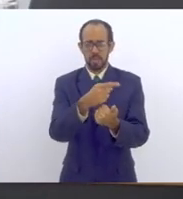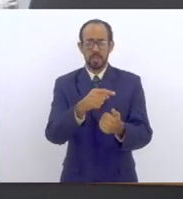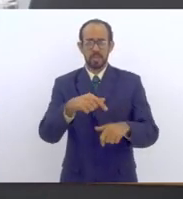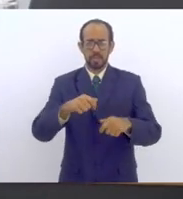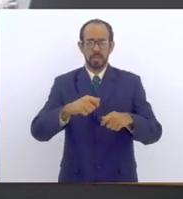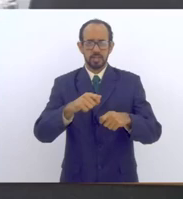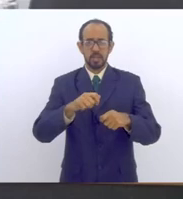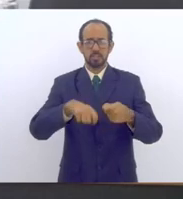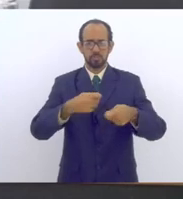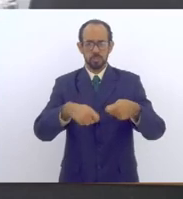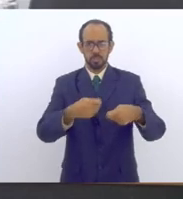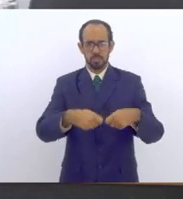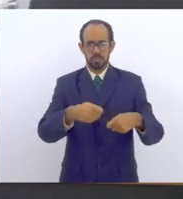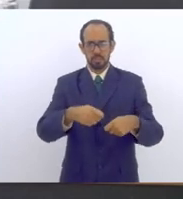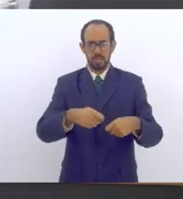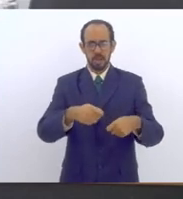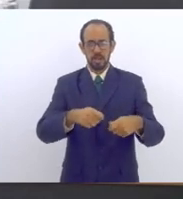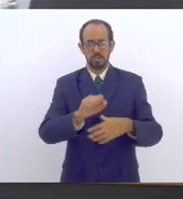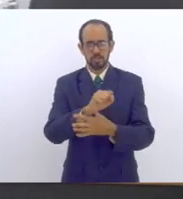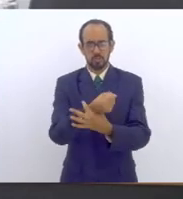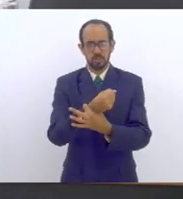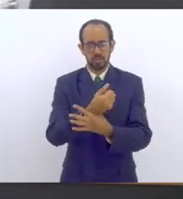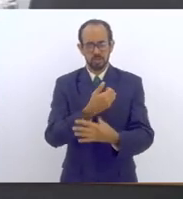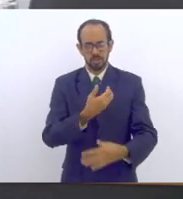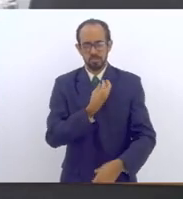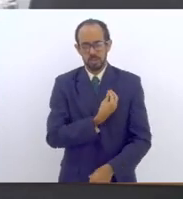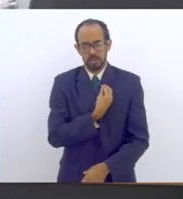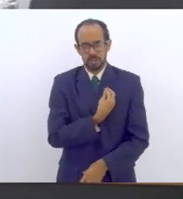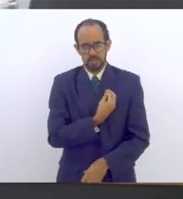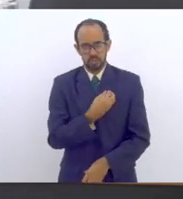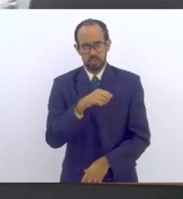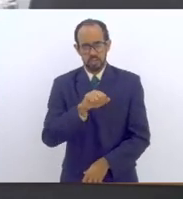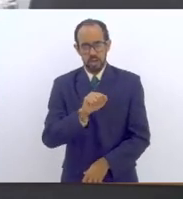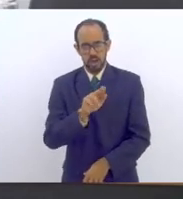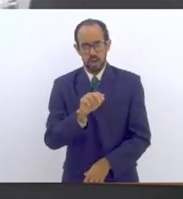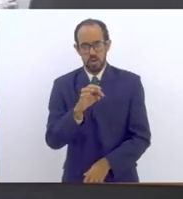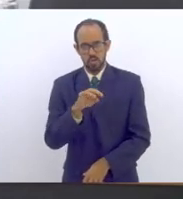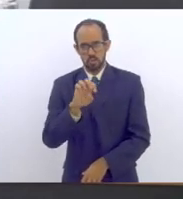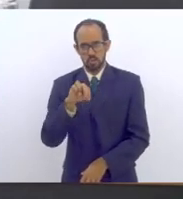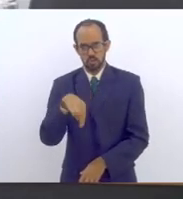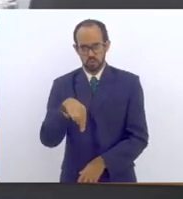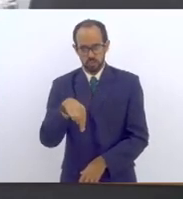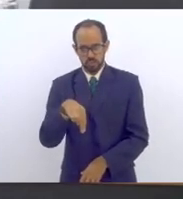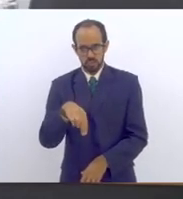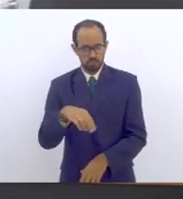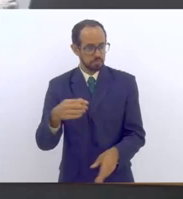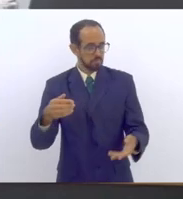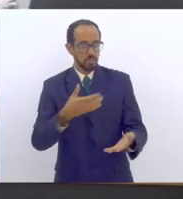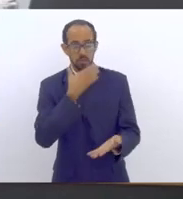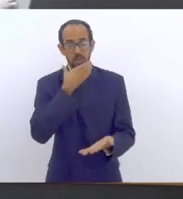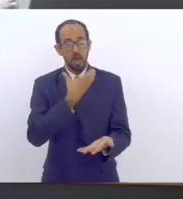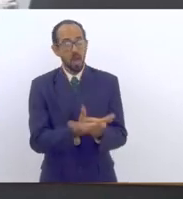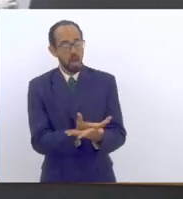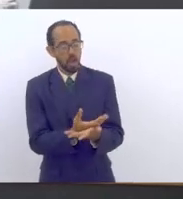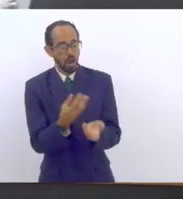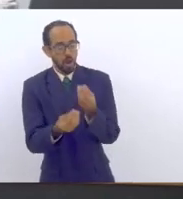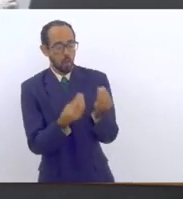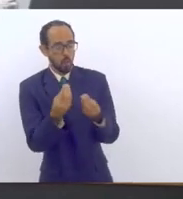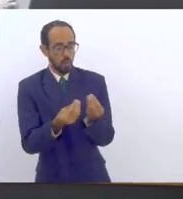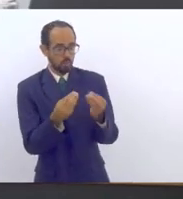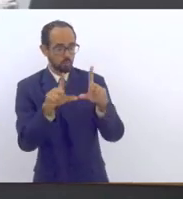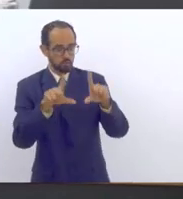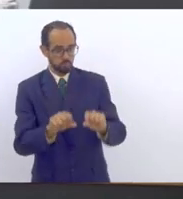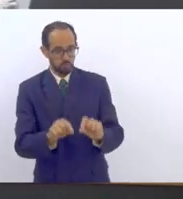Austin É impressionante como é que o índice de criminalidade baixou que o programa é importante